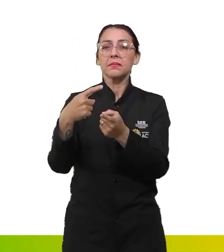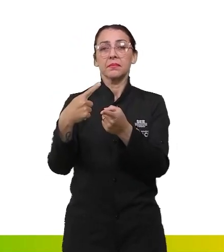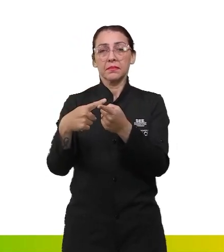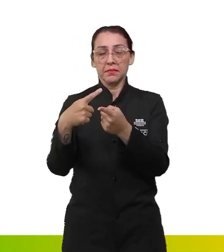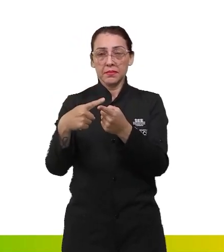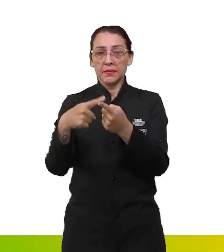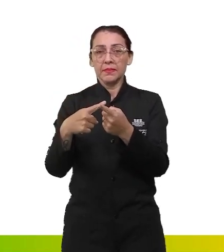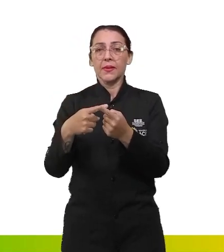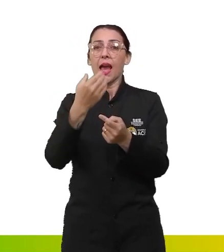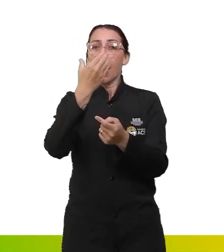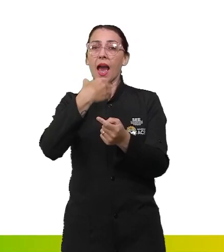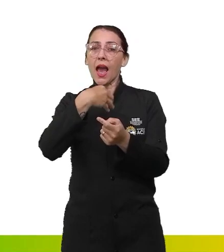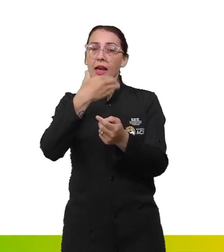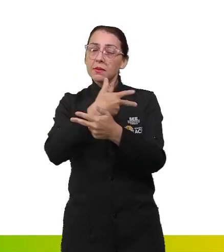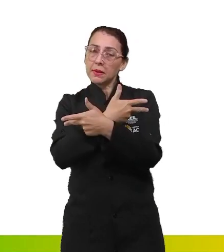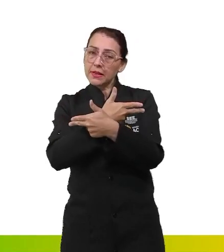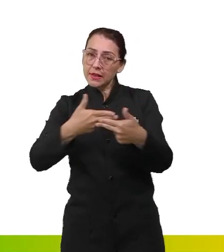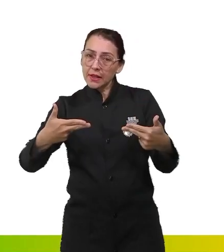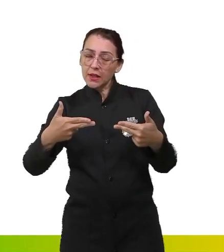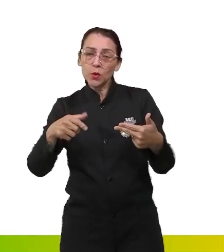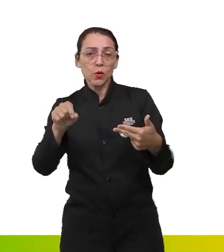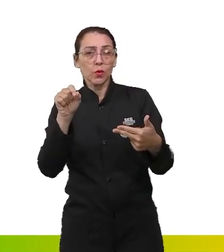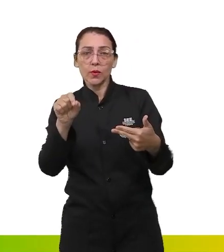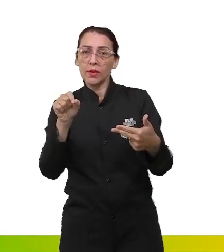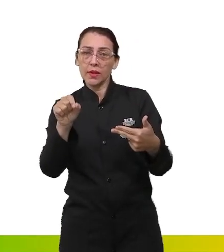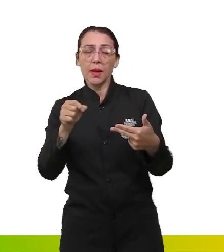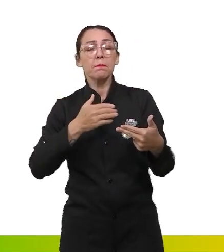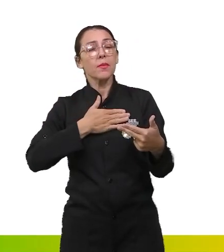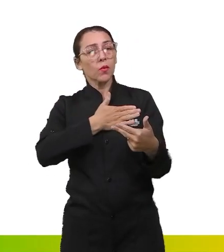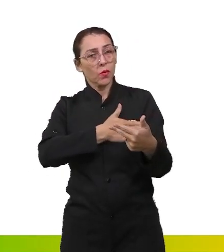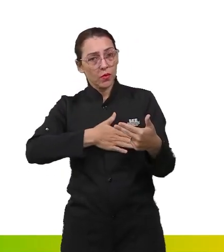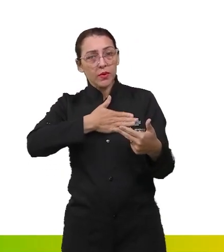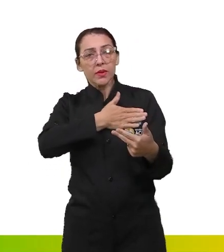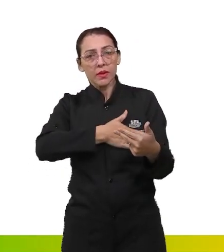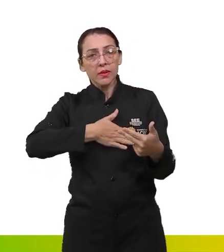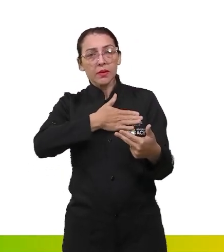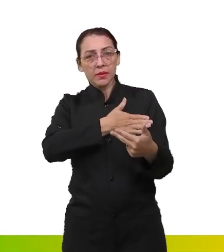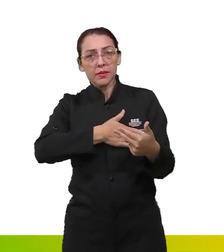maçãs. As maçãs o quê? As maçãs me gustam.